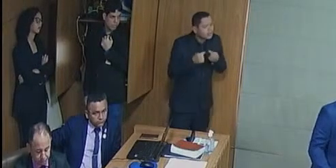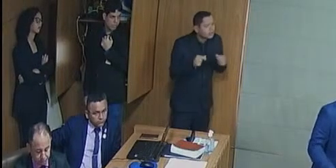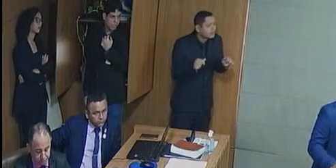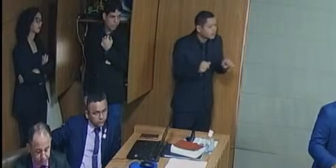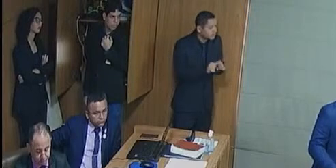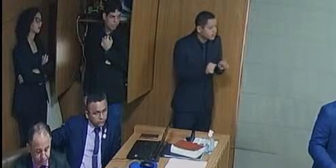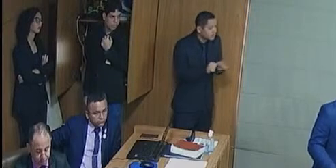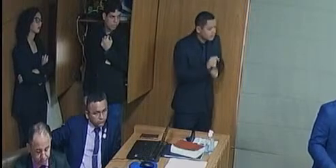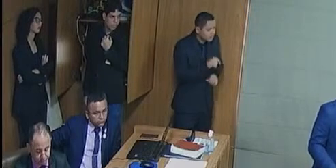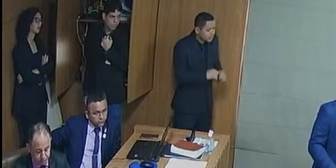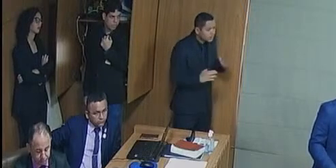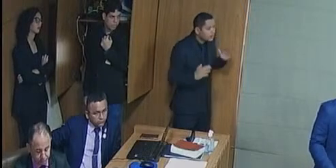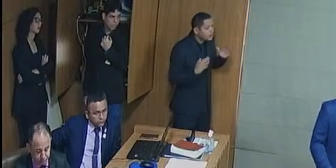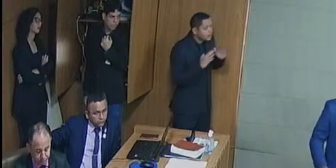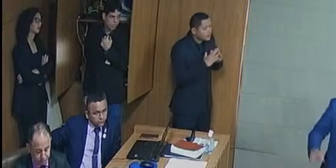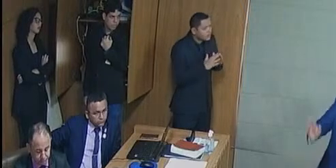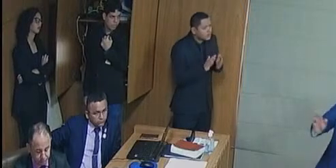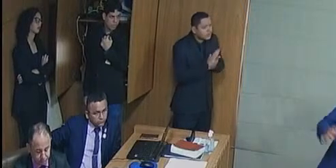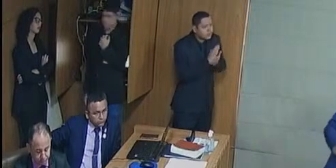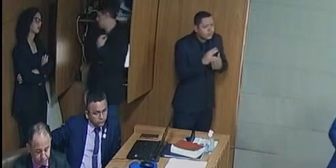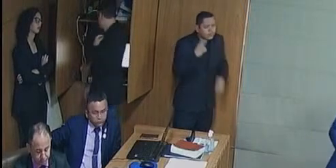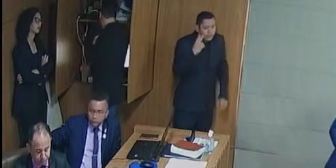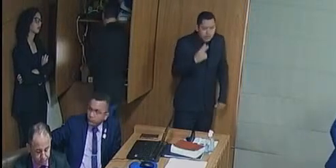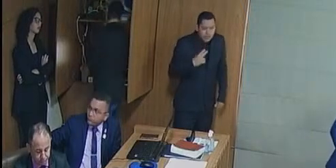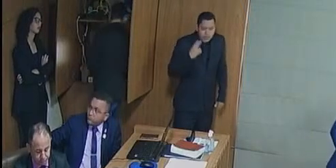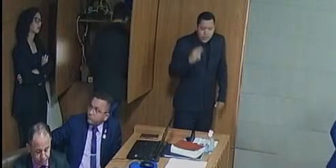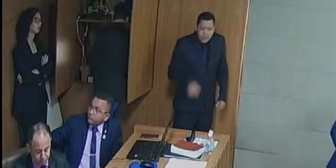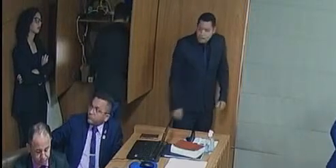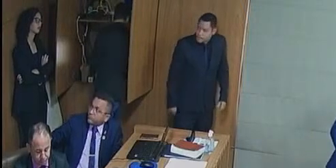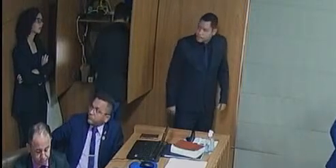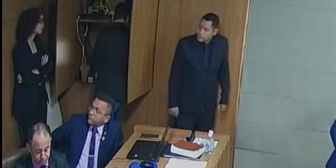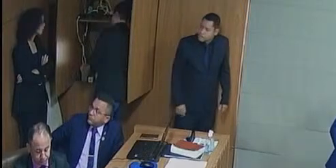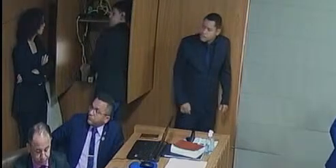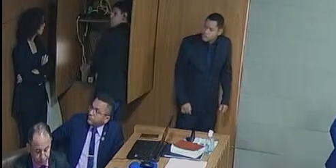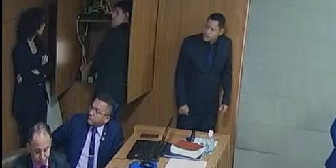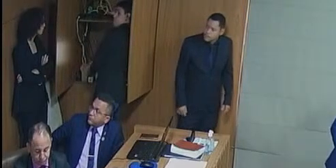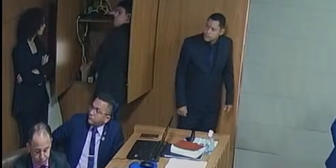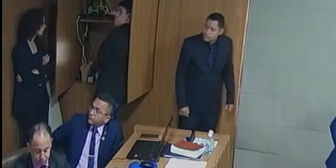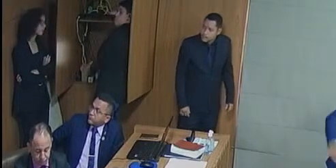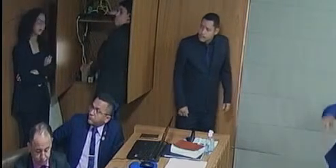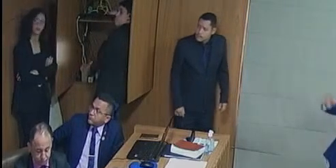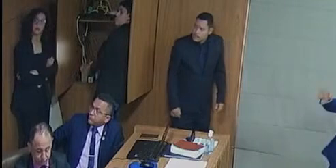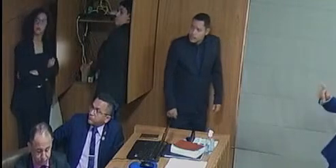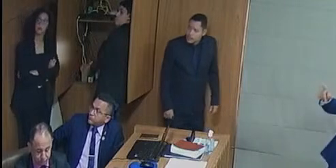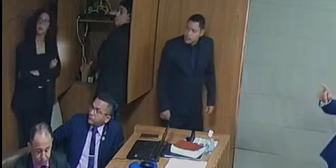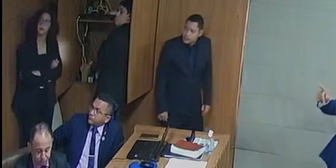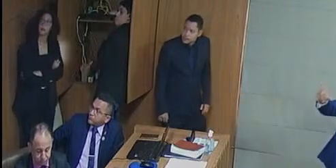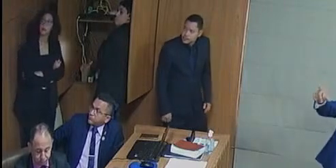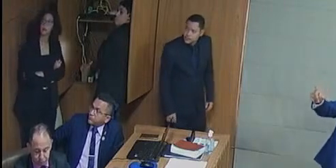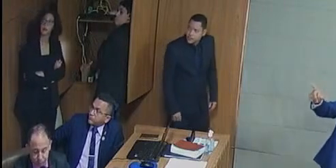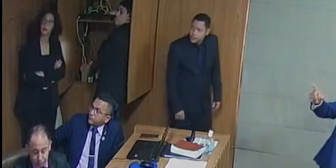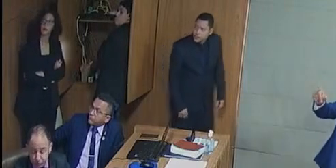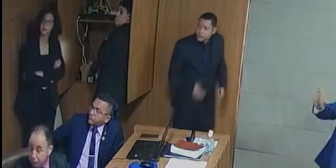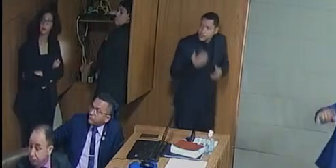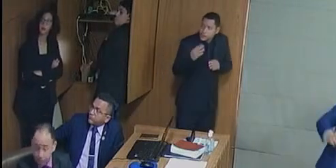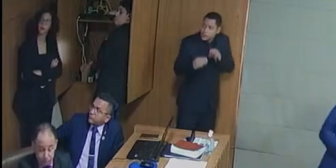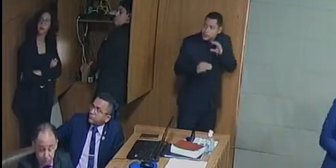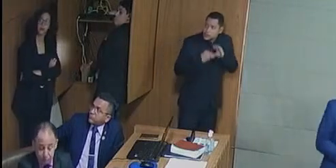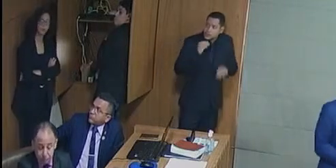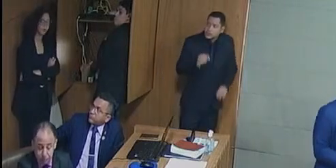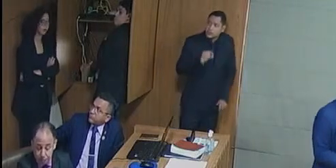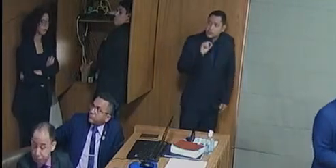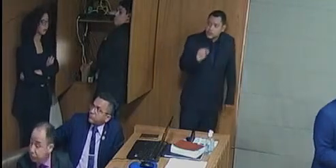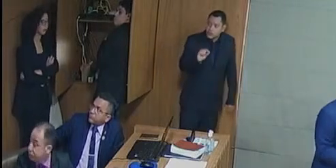diante desta casa e com alguns vereadores pode passar por favor Esta é uma mensagem que ele